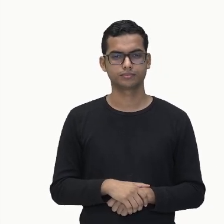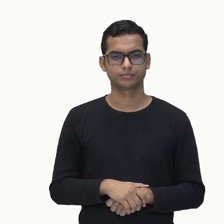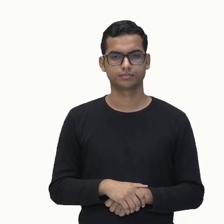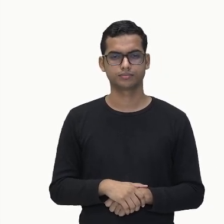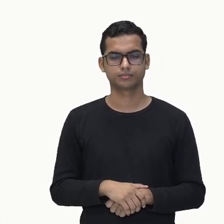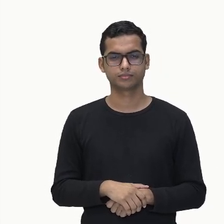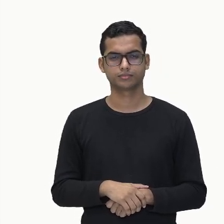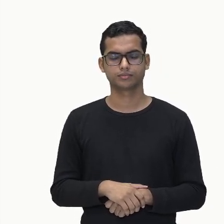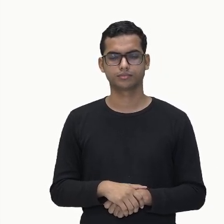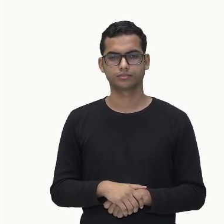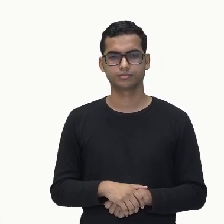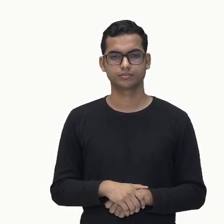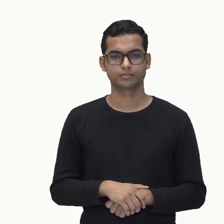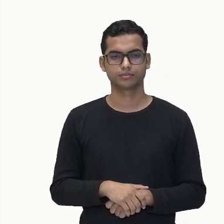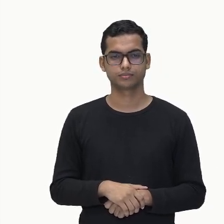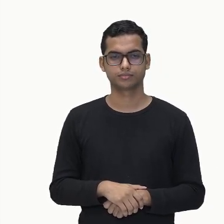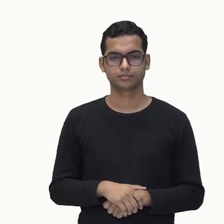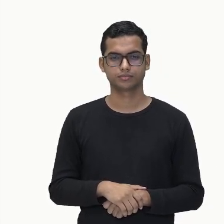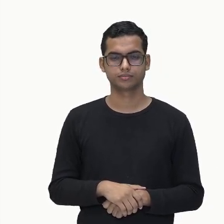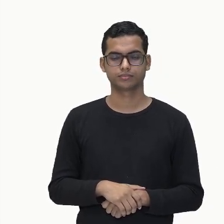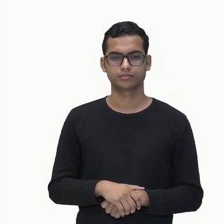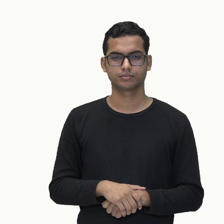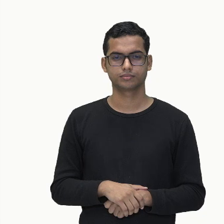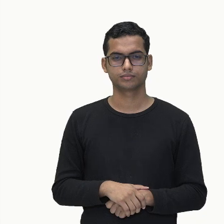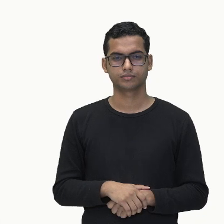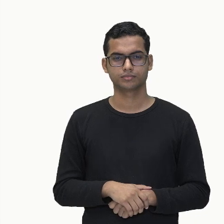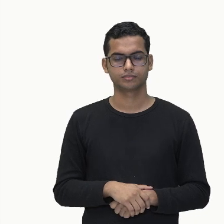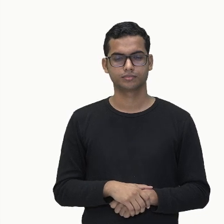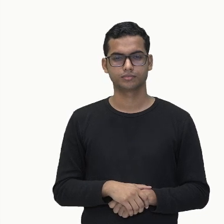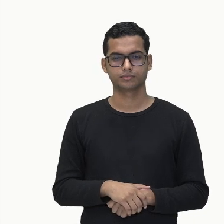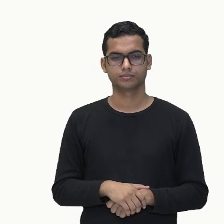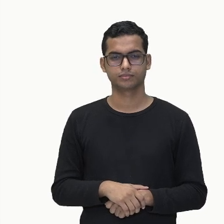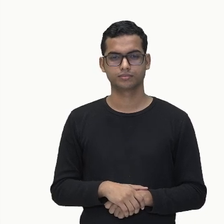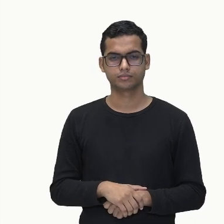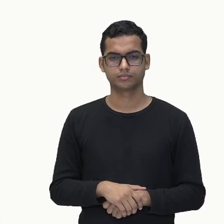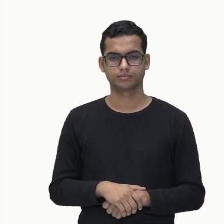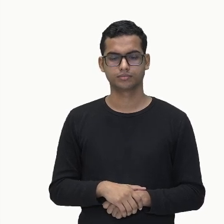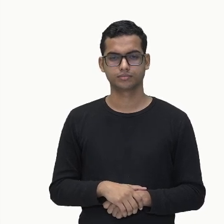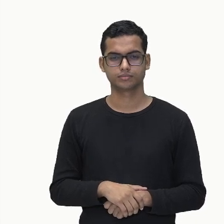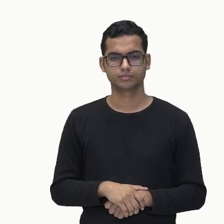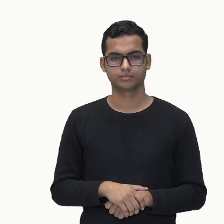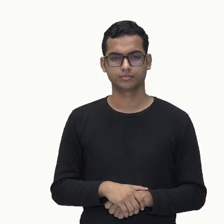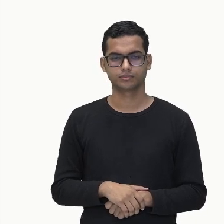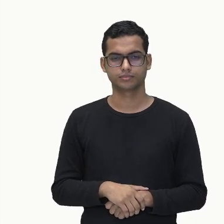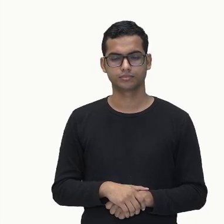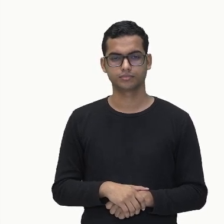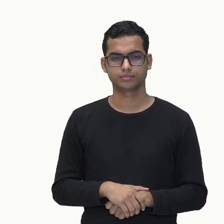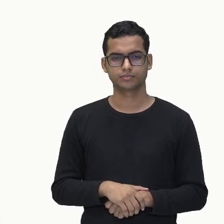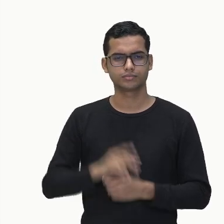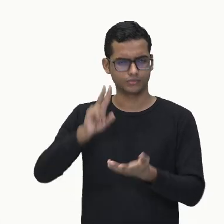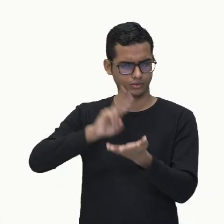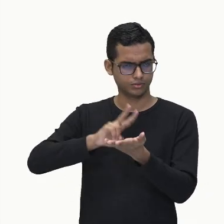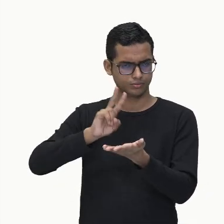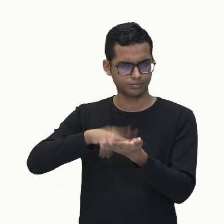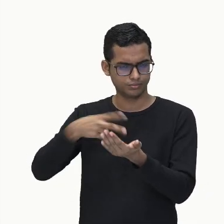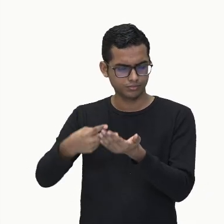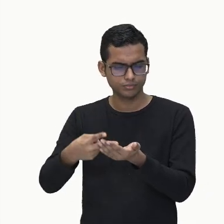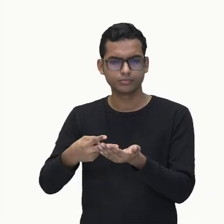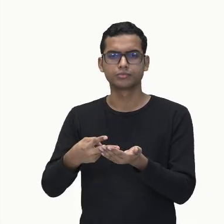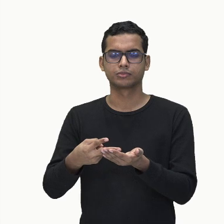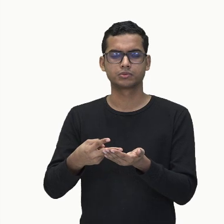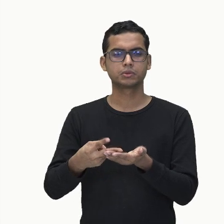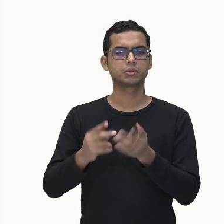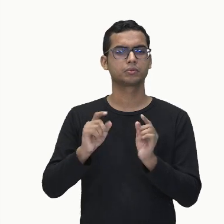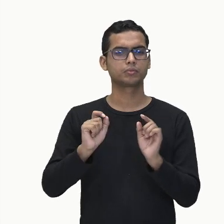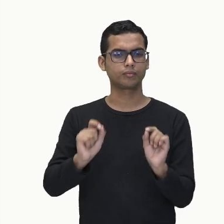hora menos que resta noutras palavras em português isso